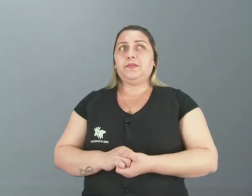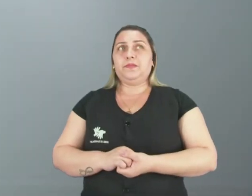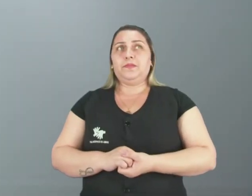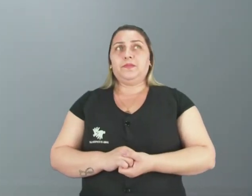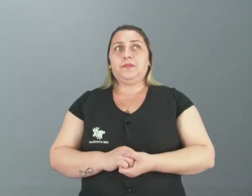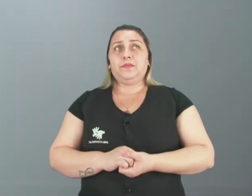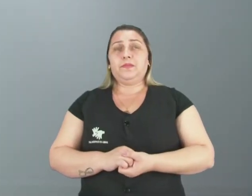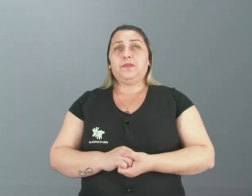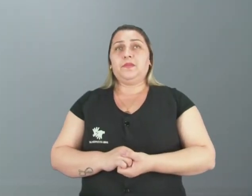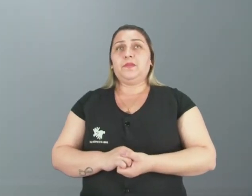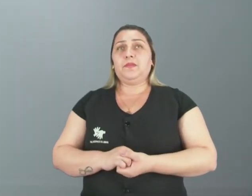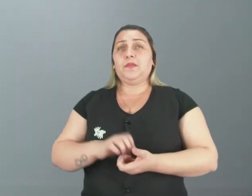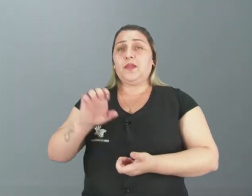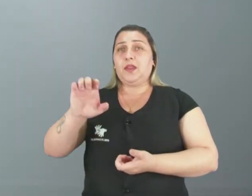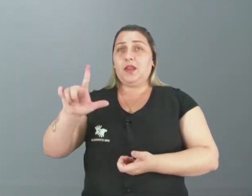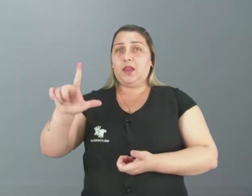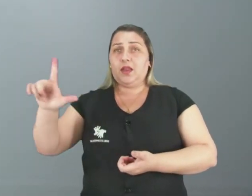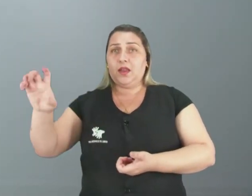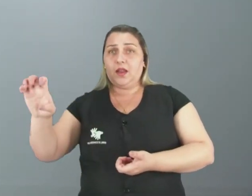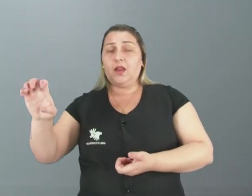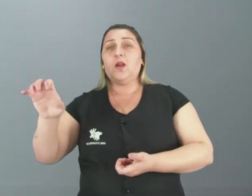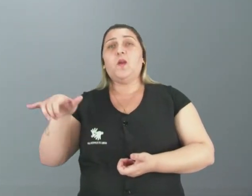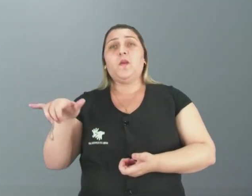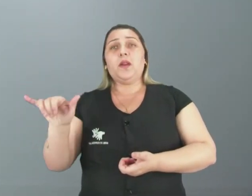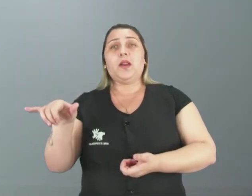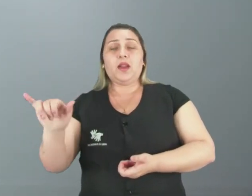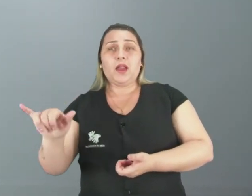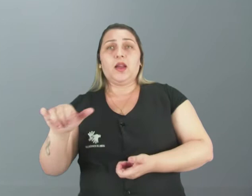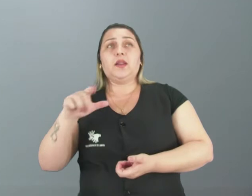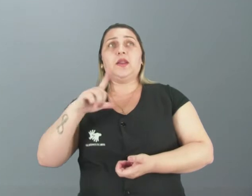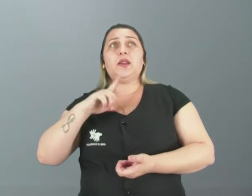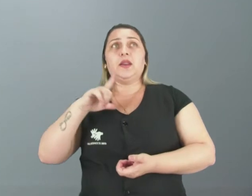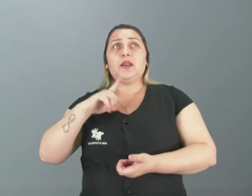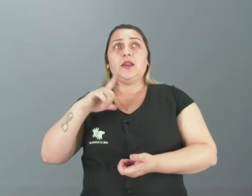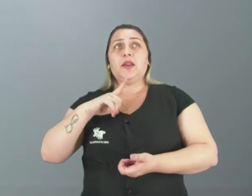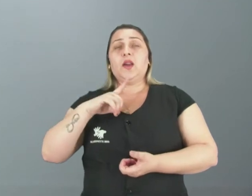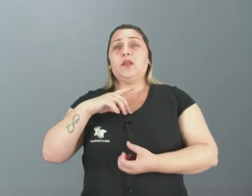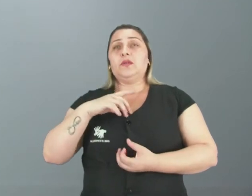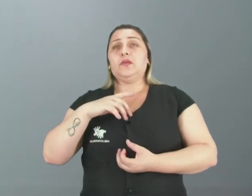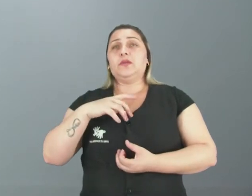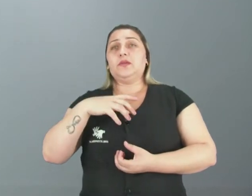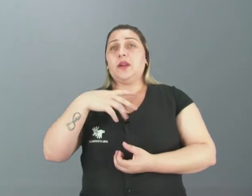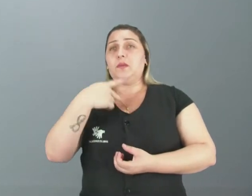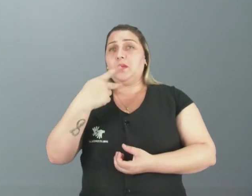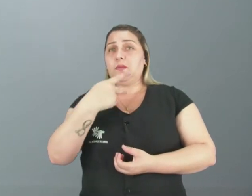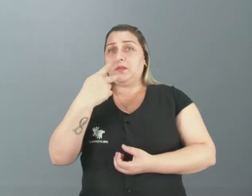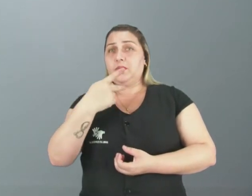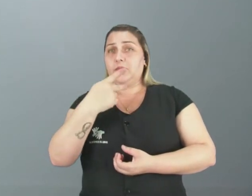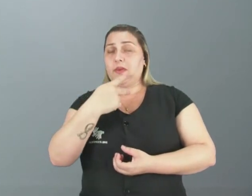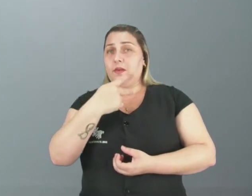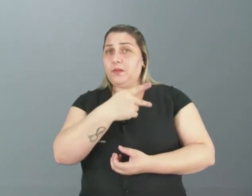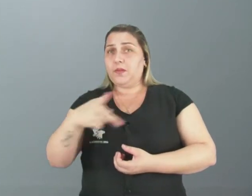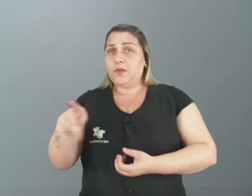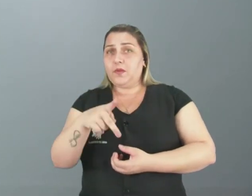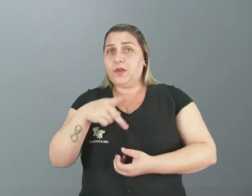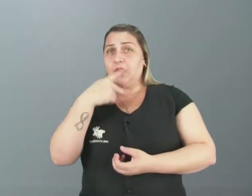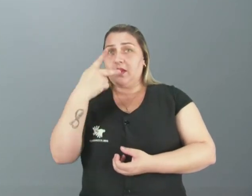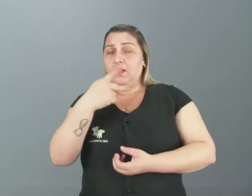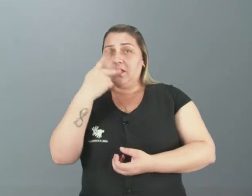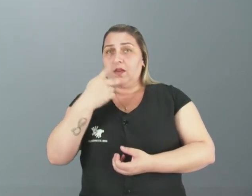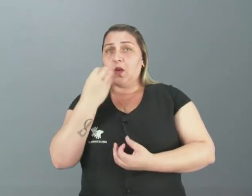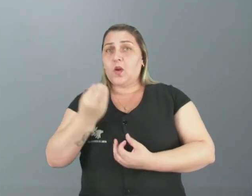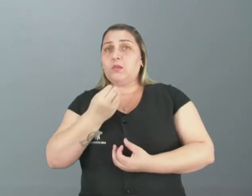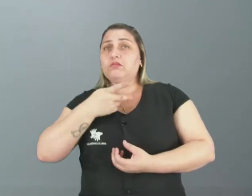a L como a Y, né, o J da língua espanhola tem sonido ó, sh. Então, a frase que seria, yo me llamo, se pronuncia yo